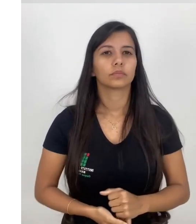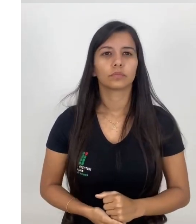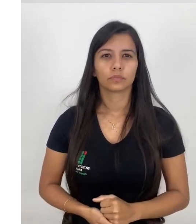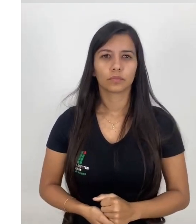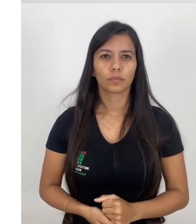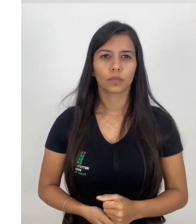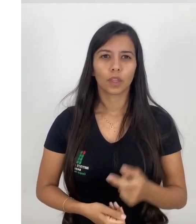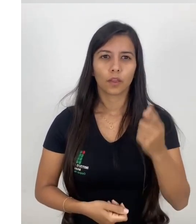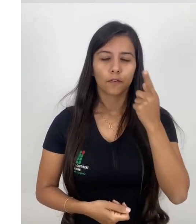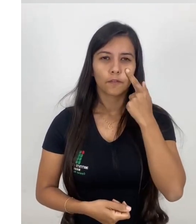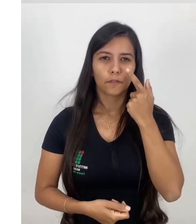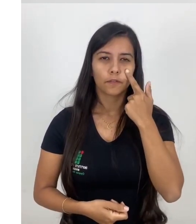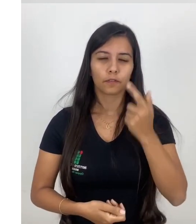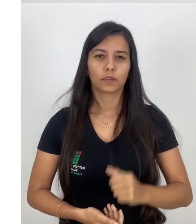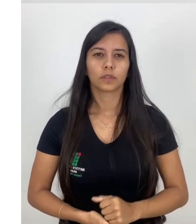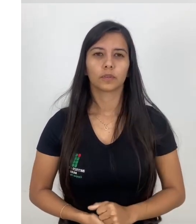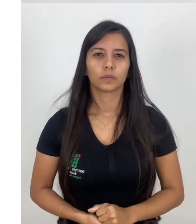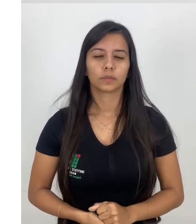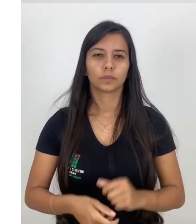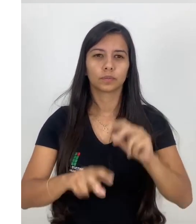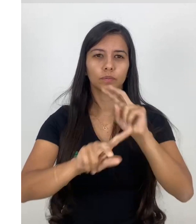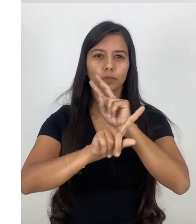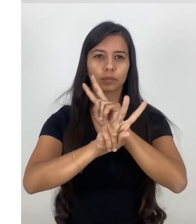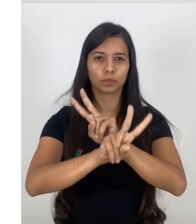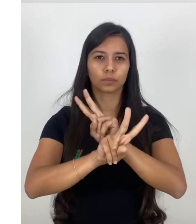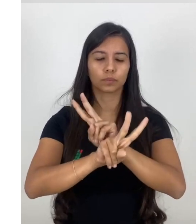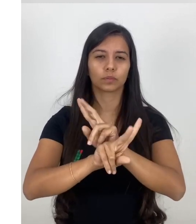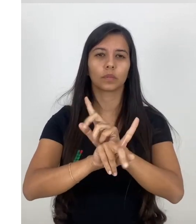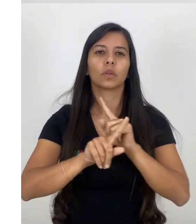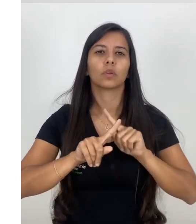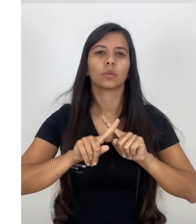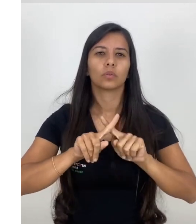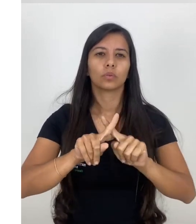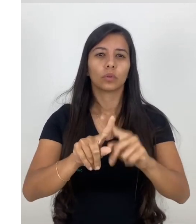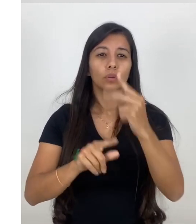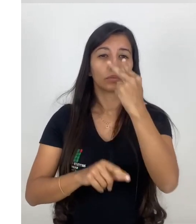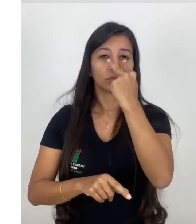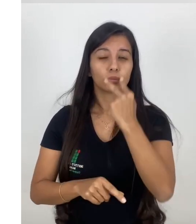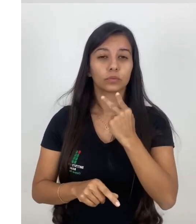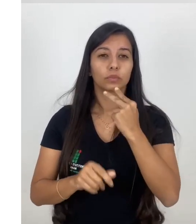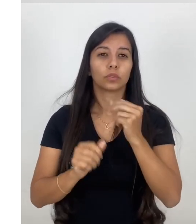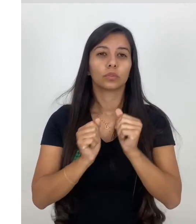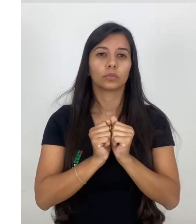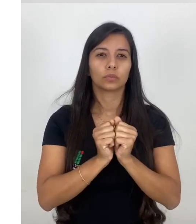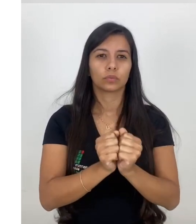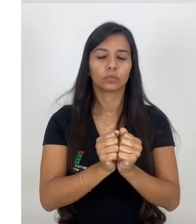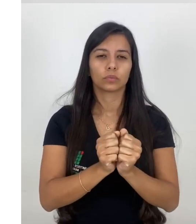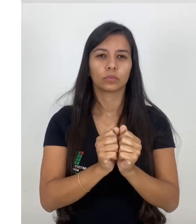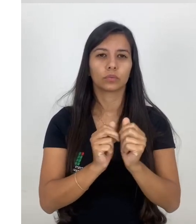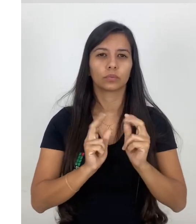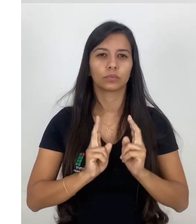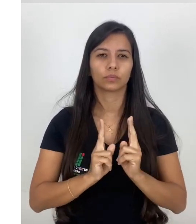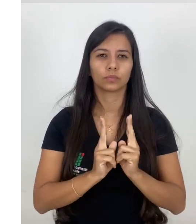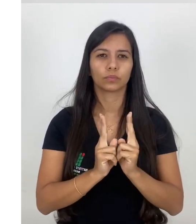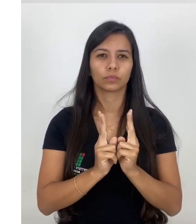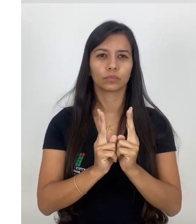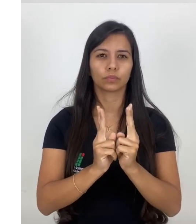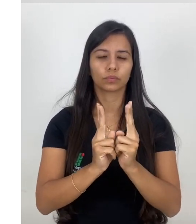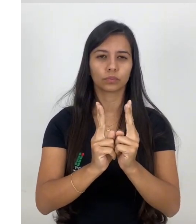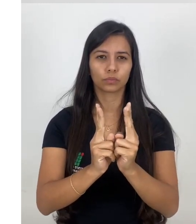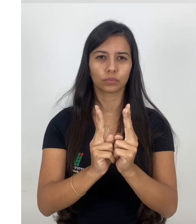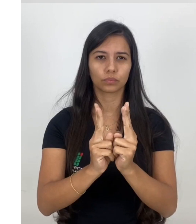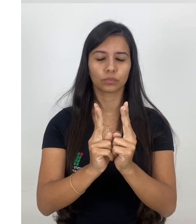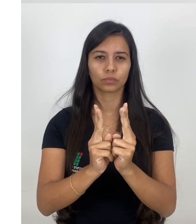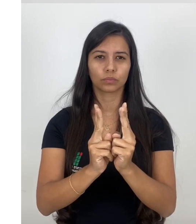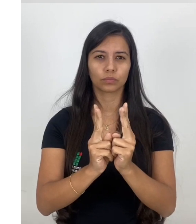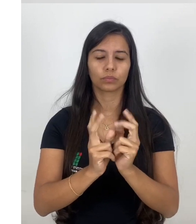vocês. Aqui na frente, nós temos, né, cromossomos homólogos posicionados um em frente